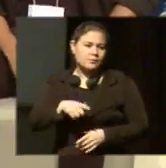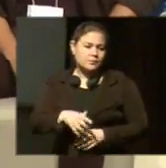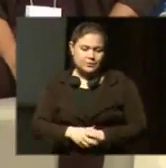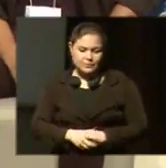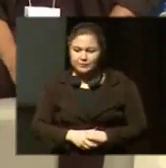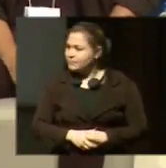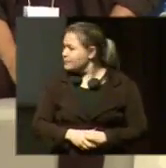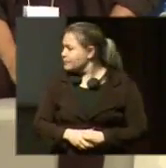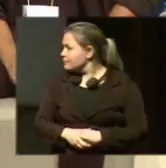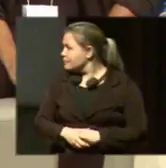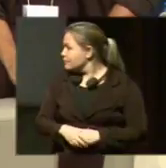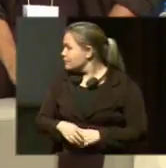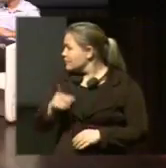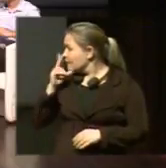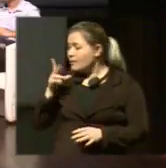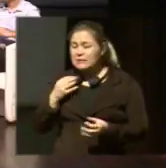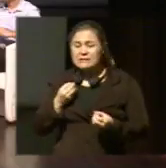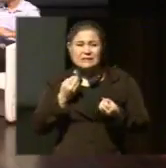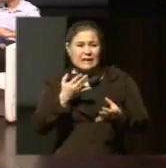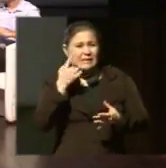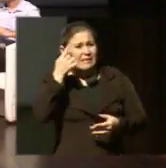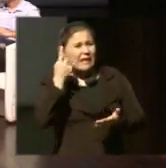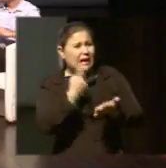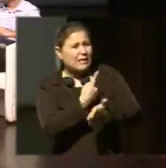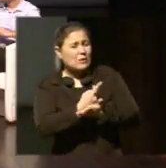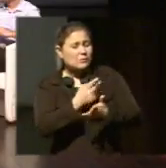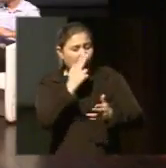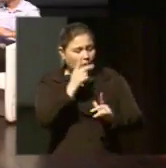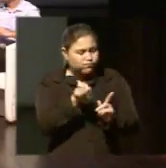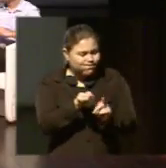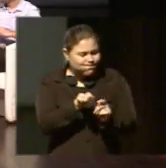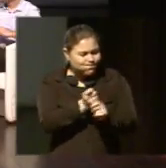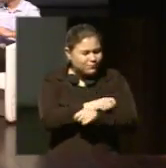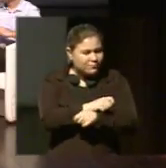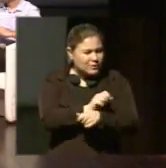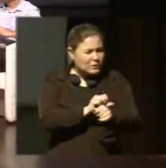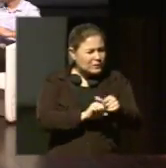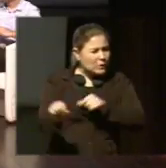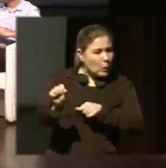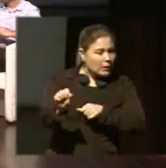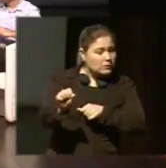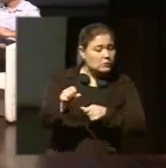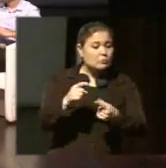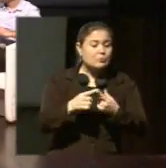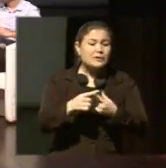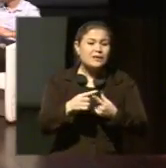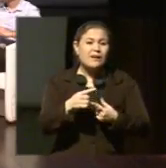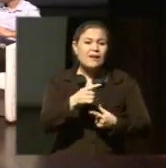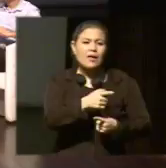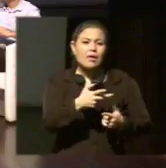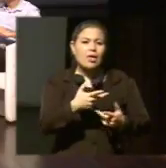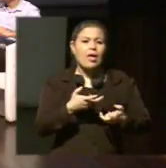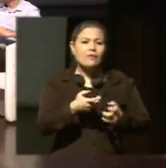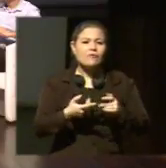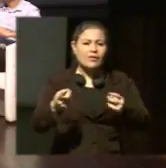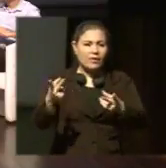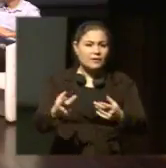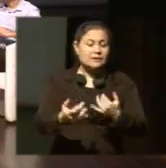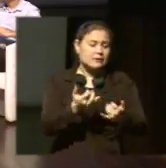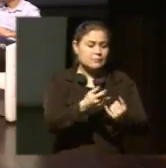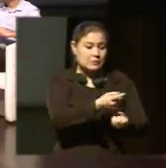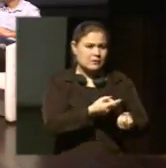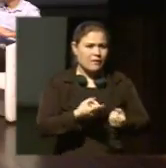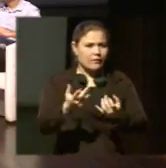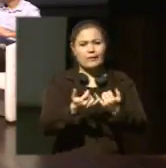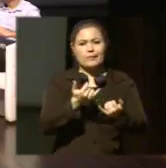real, eles acabam passando a ideia errada por... distorcendo, na verdade, porque é o que eles querem vender. Se eles querem vender,